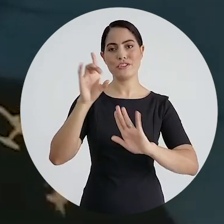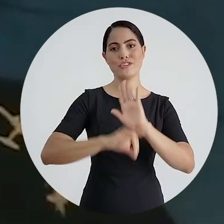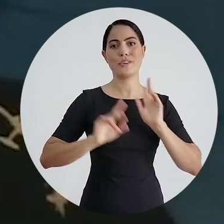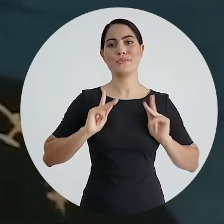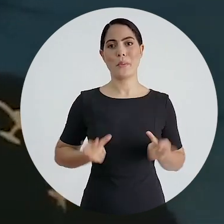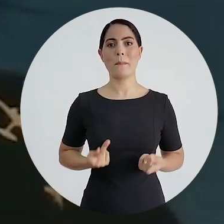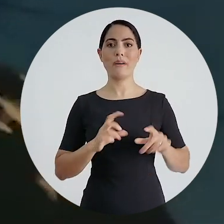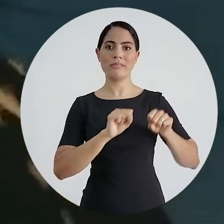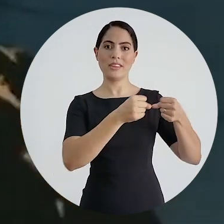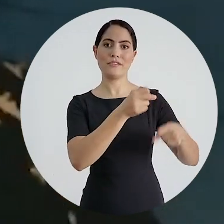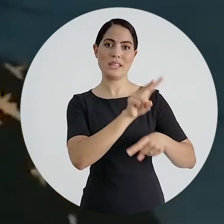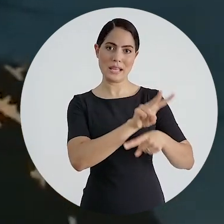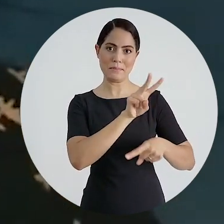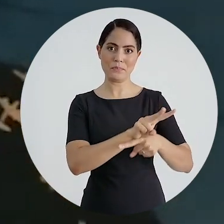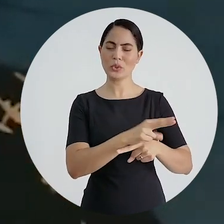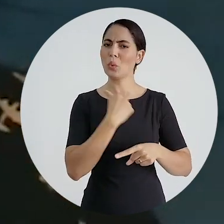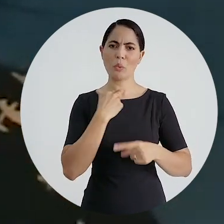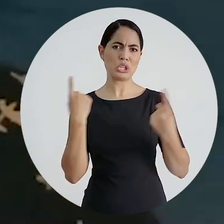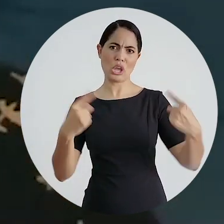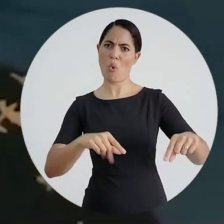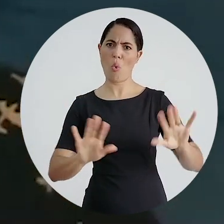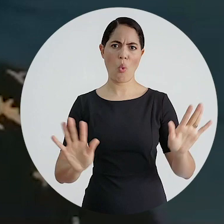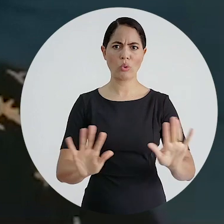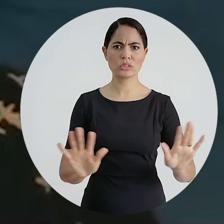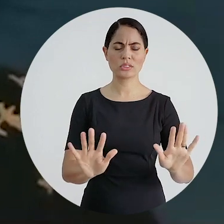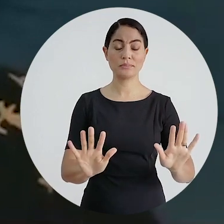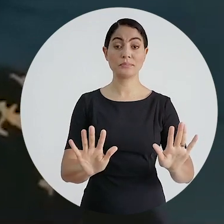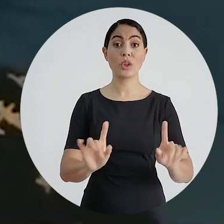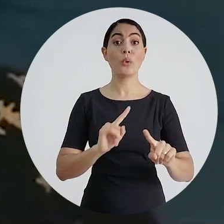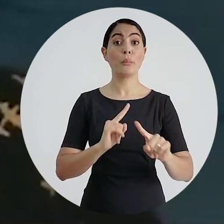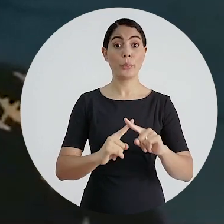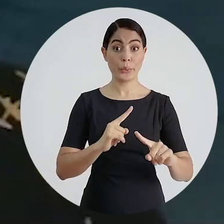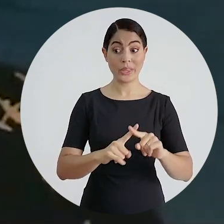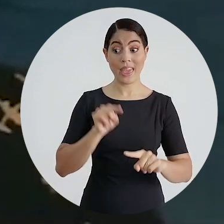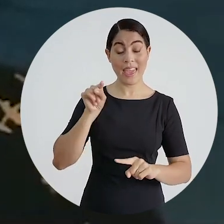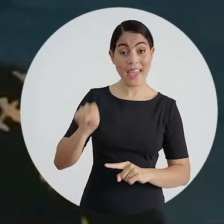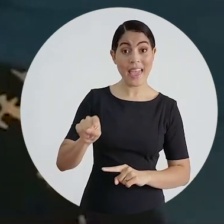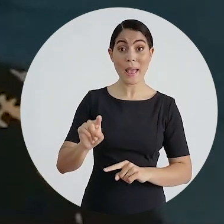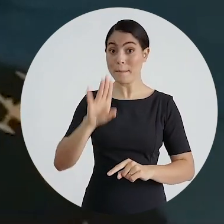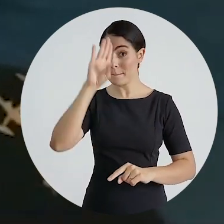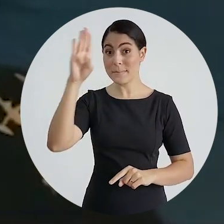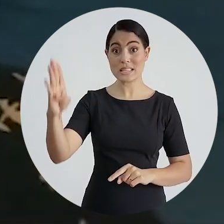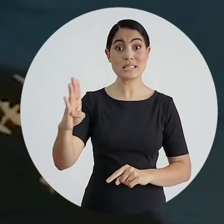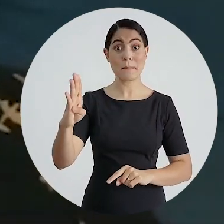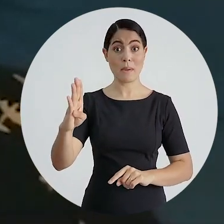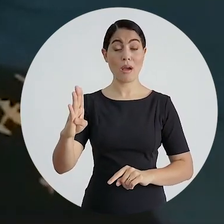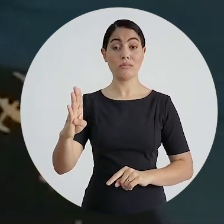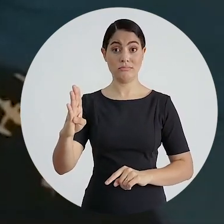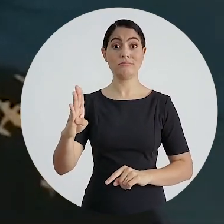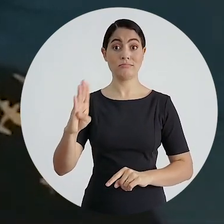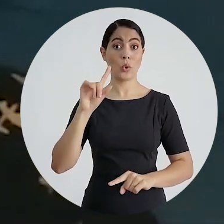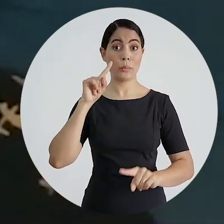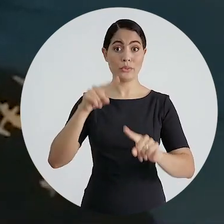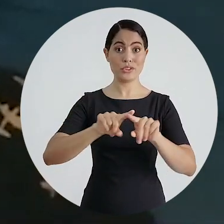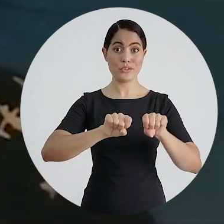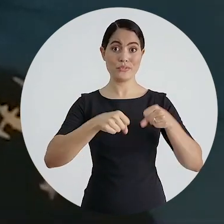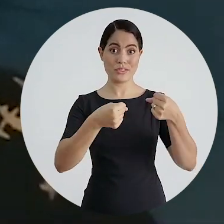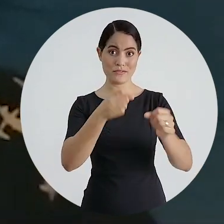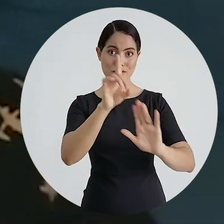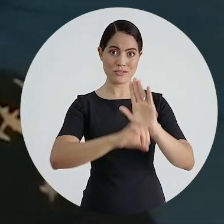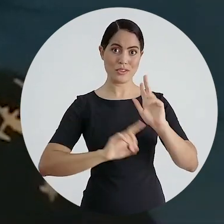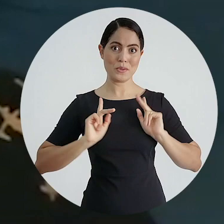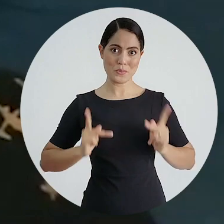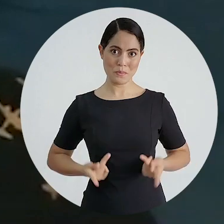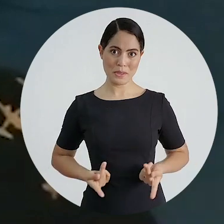direitos humanos. A polícia não se contrapõe a direitos humanos, ao contrário, ela é uma das principais linhas de defesa desses direitos